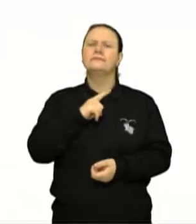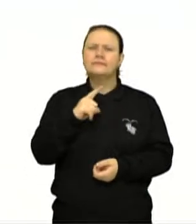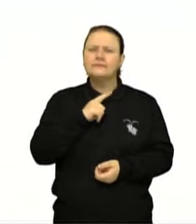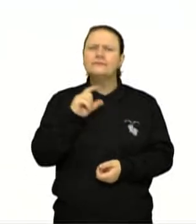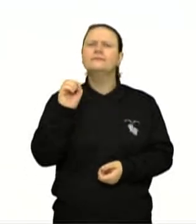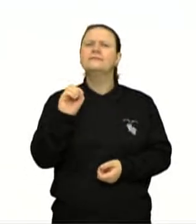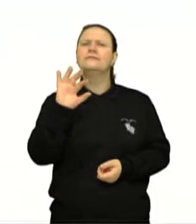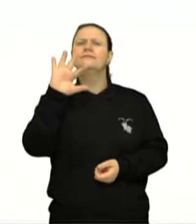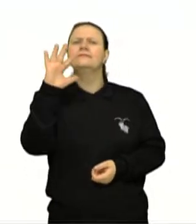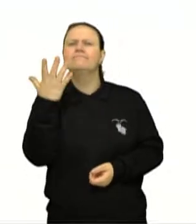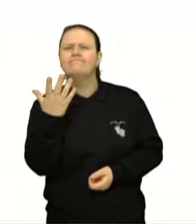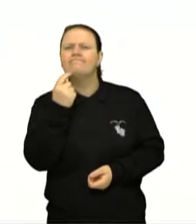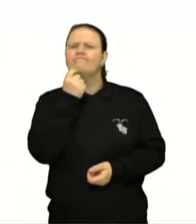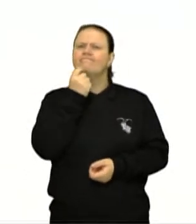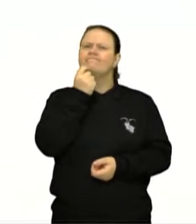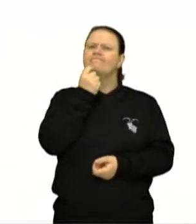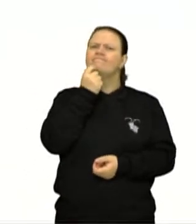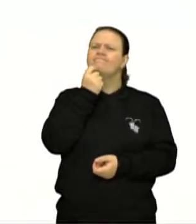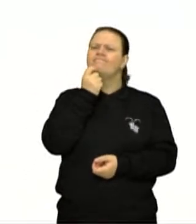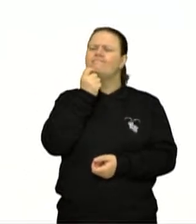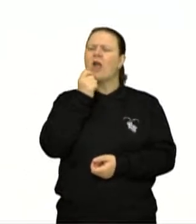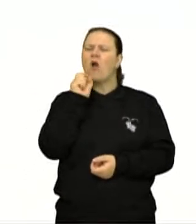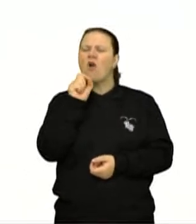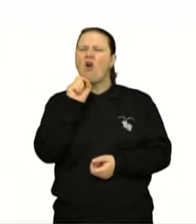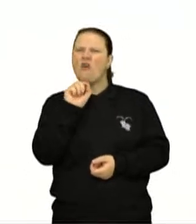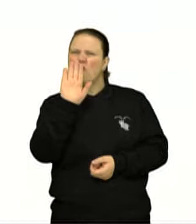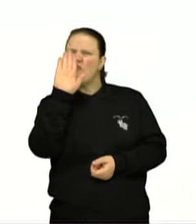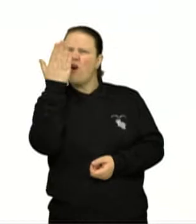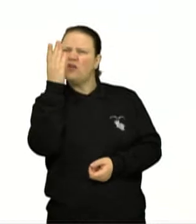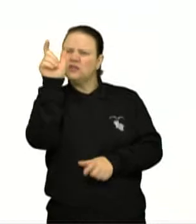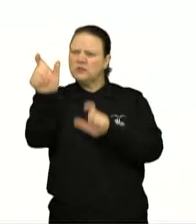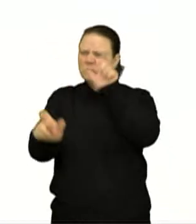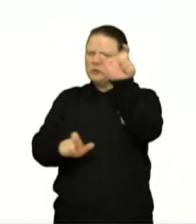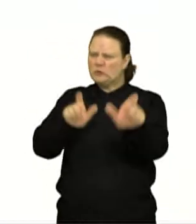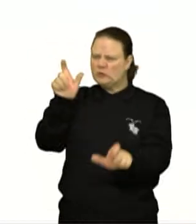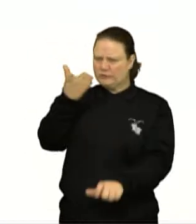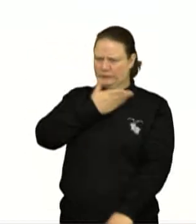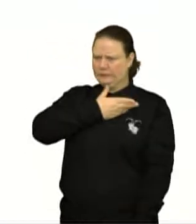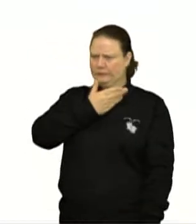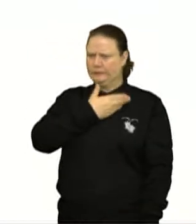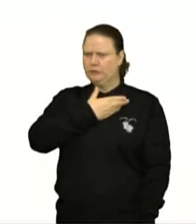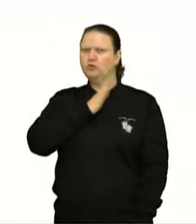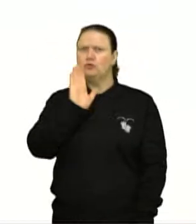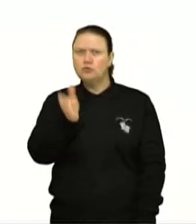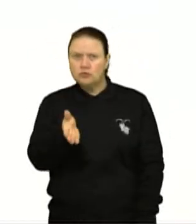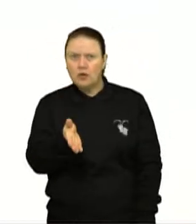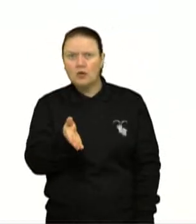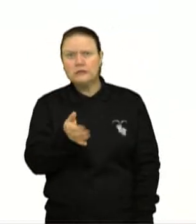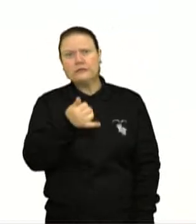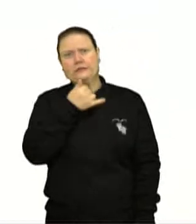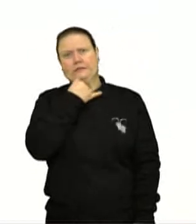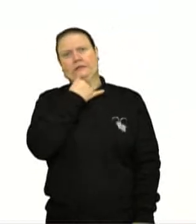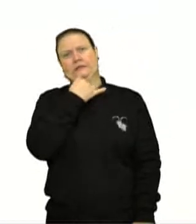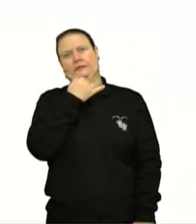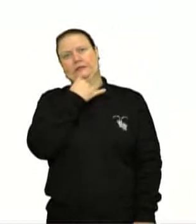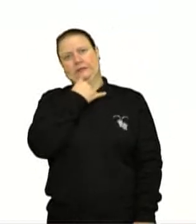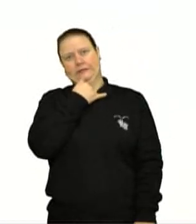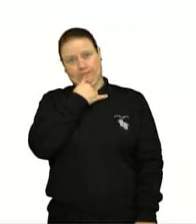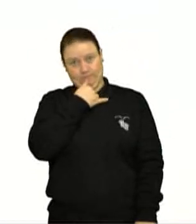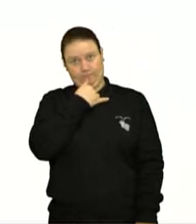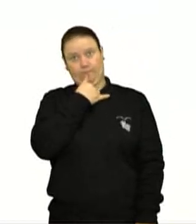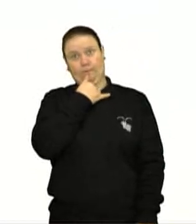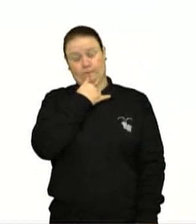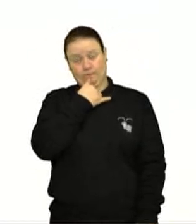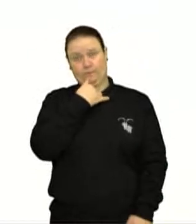sido vítima de falsos amigos? E aí, pergunto para vocês, já foram vítimas de falsos amigos? Vamos a ver,